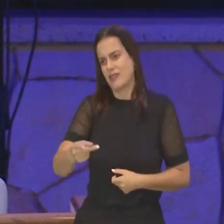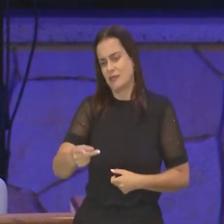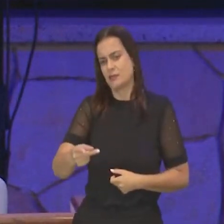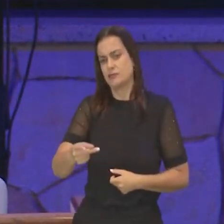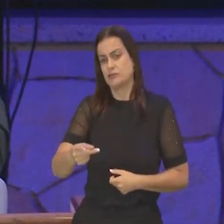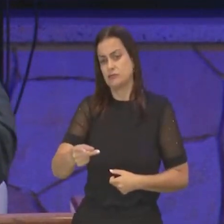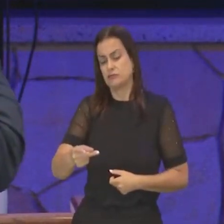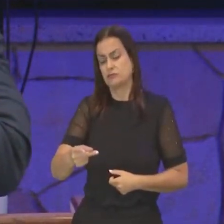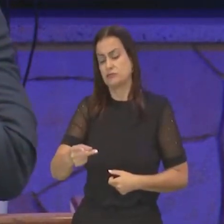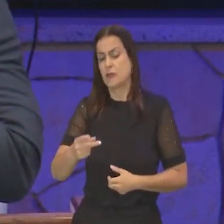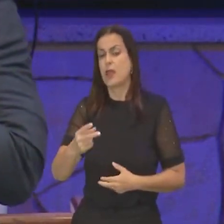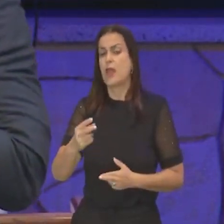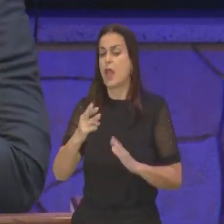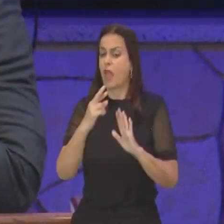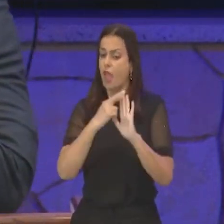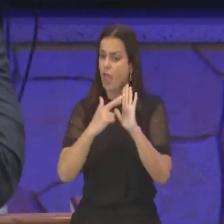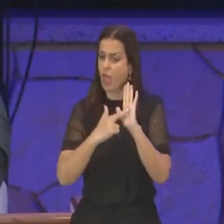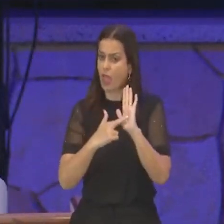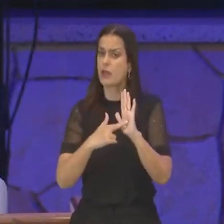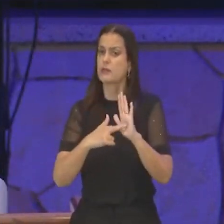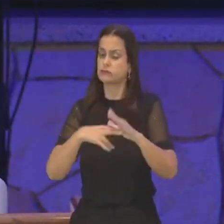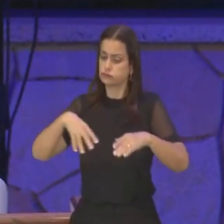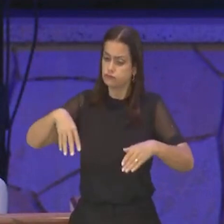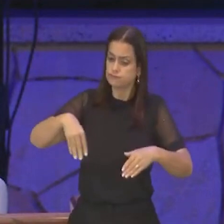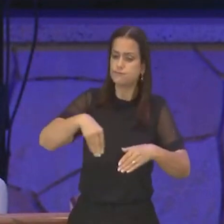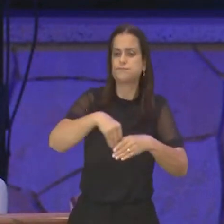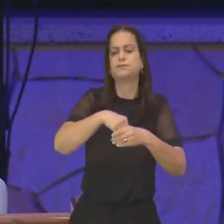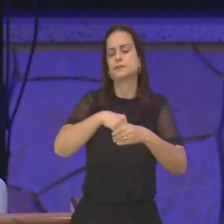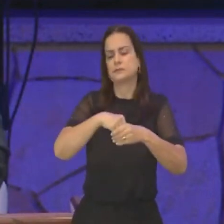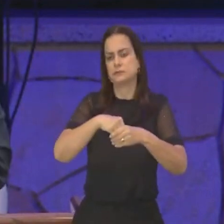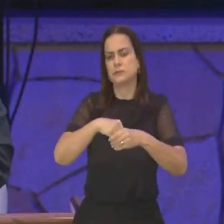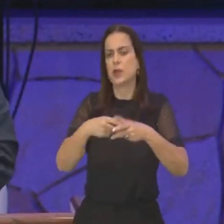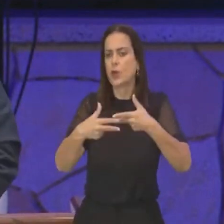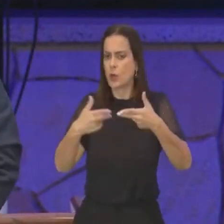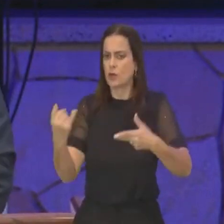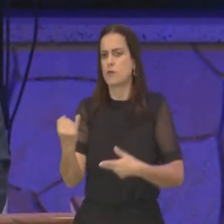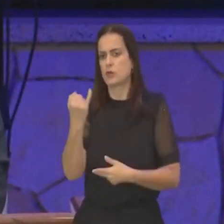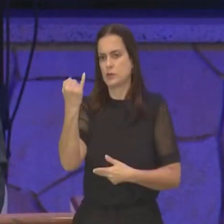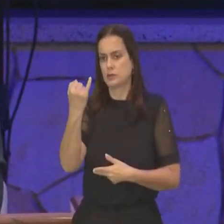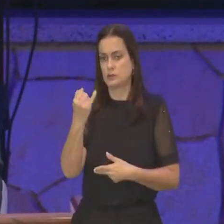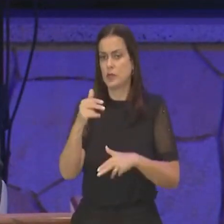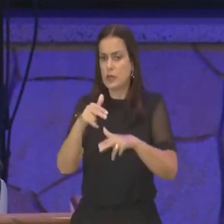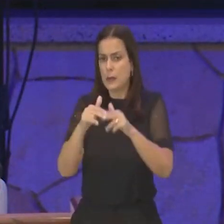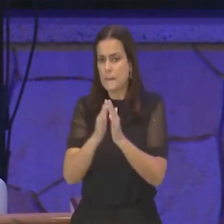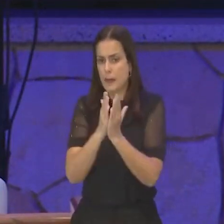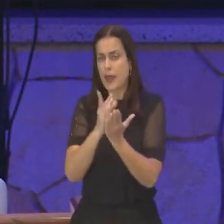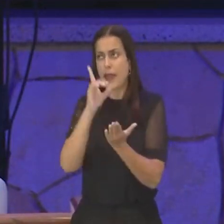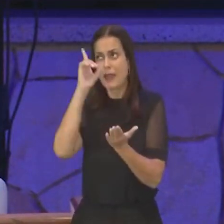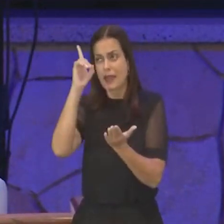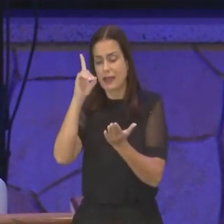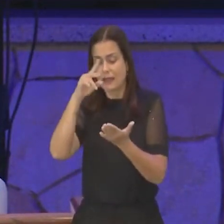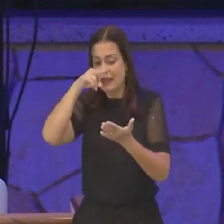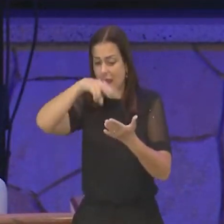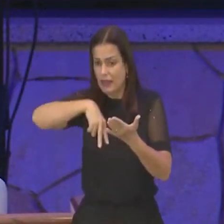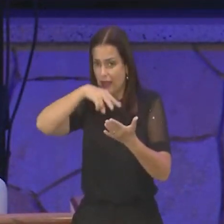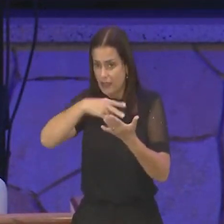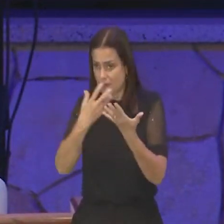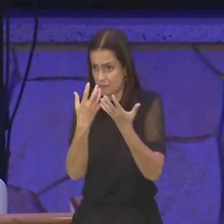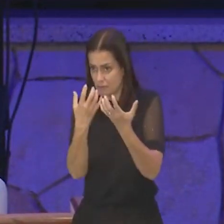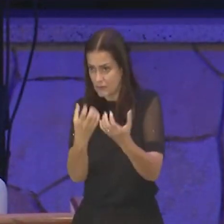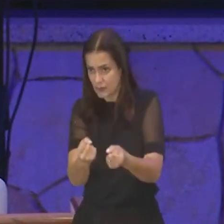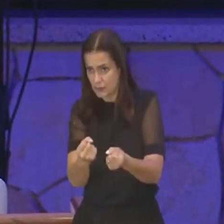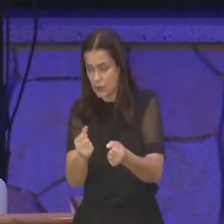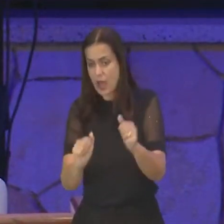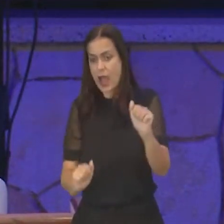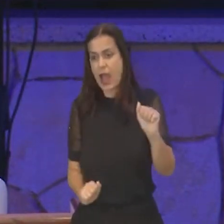estão contidos nesses valores. Por isso eu quero que você abra a sua Bíblia neste momento comigo,